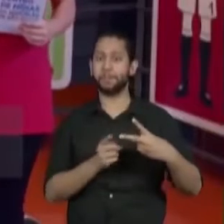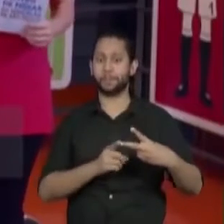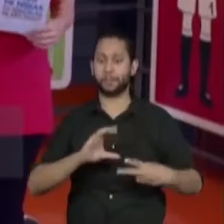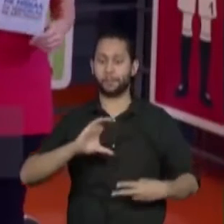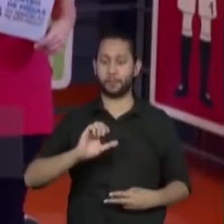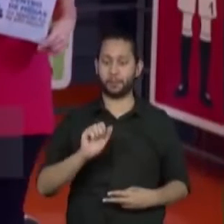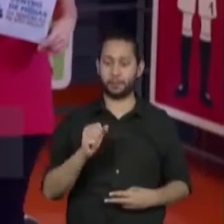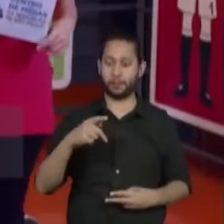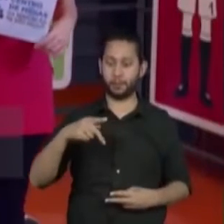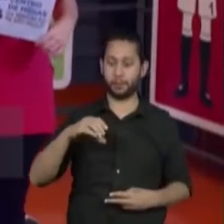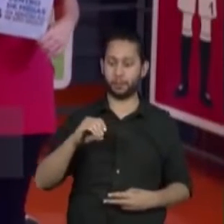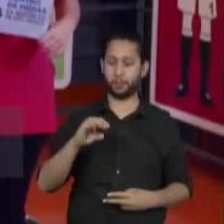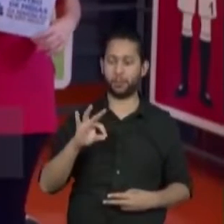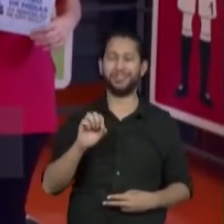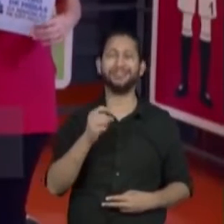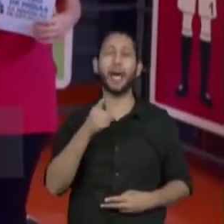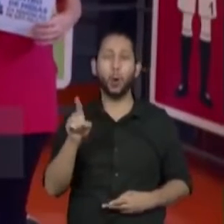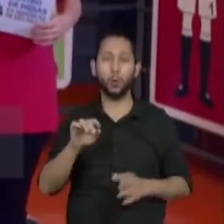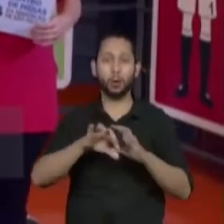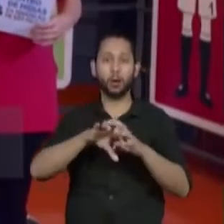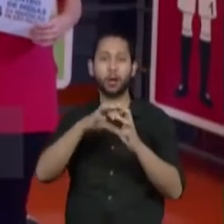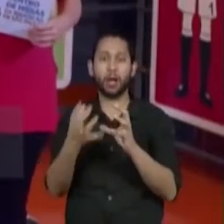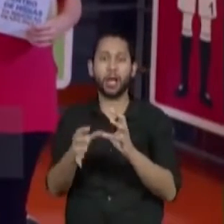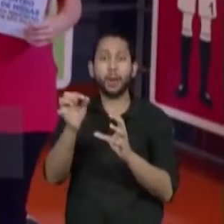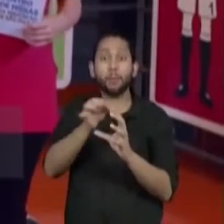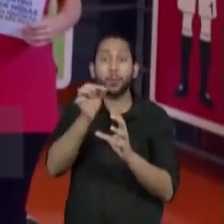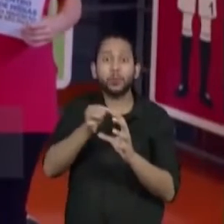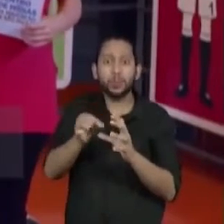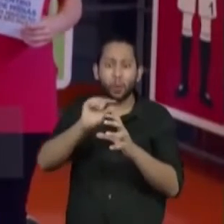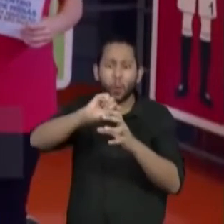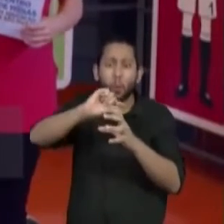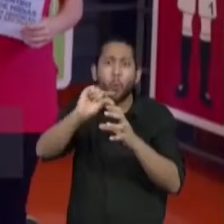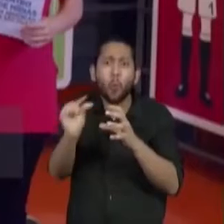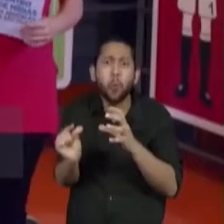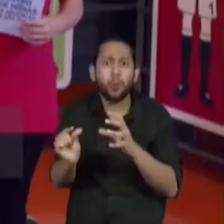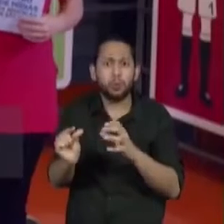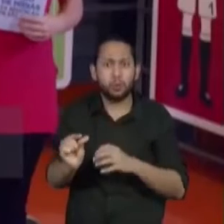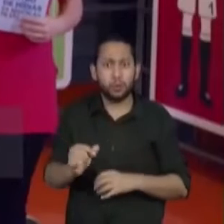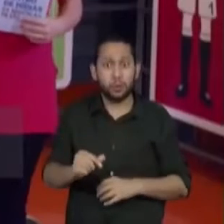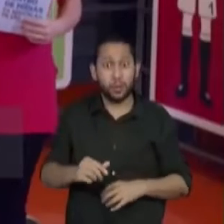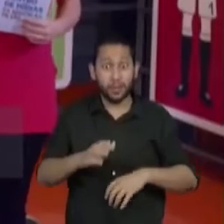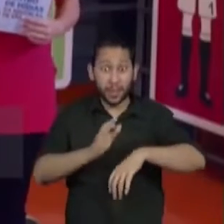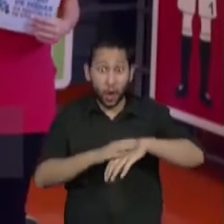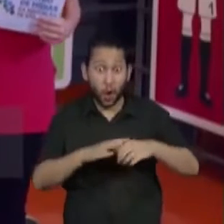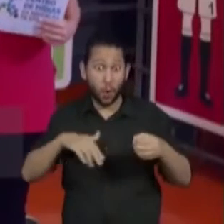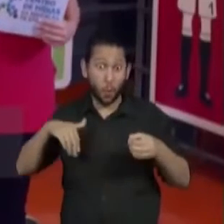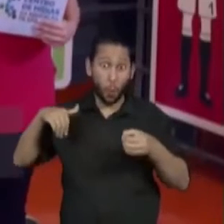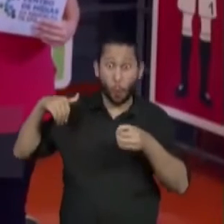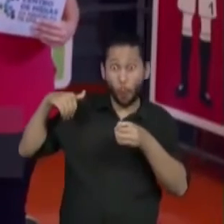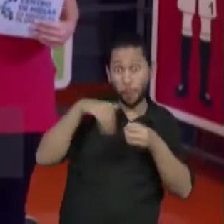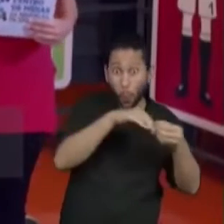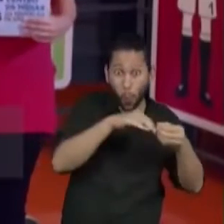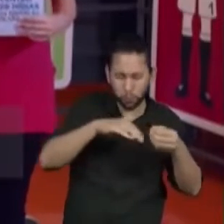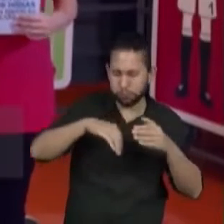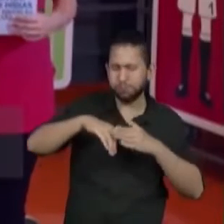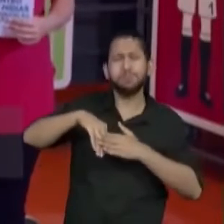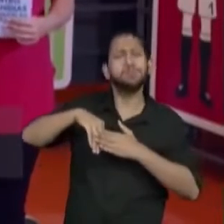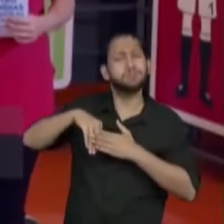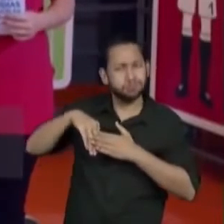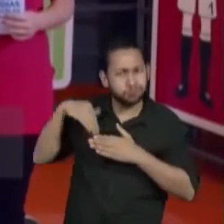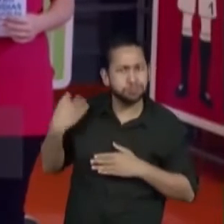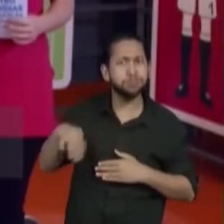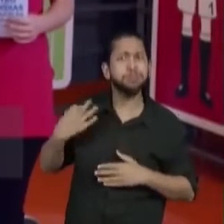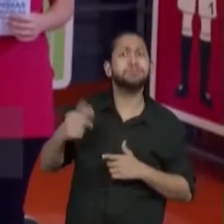elas tinham uma costura grossa e, Fran, causava lesão nos jogadores. Complicado, hein? Complicado. Tanto é que